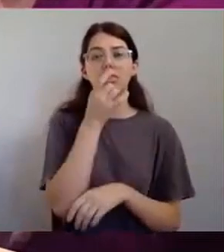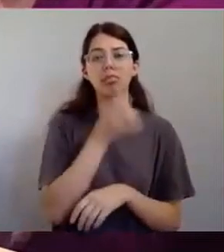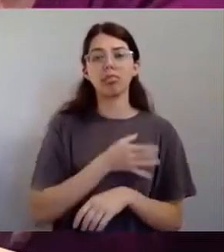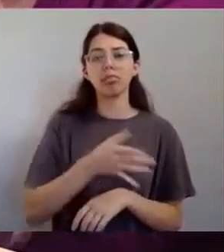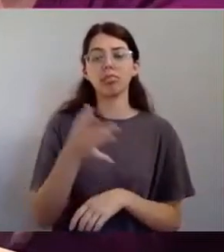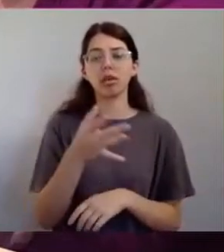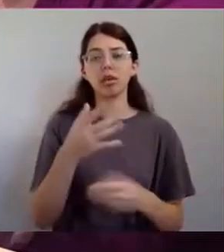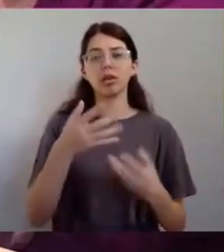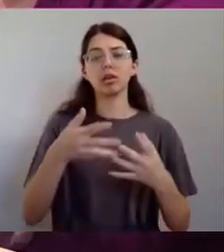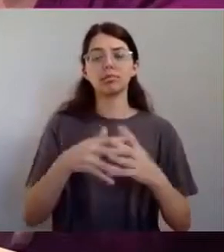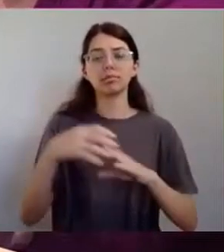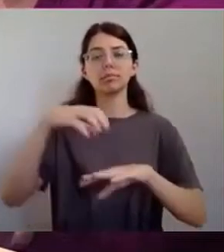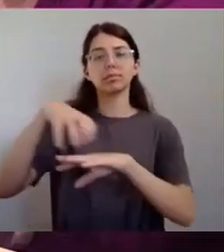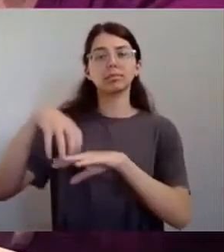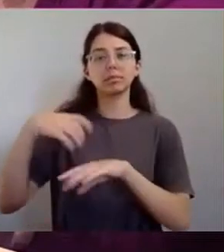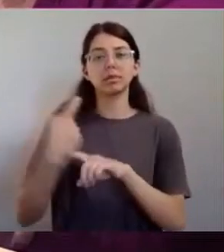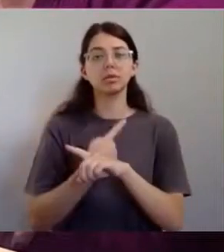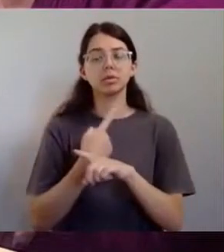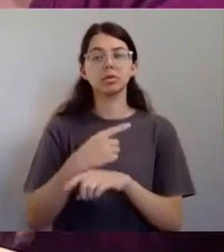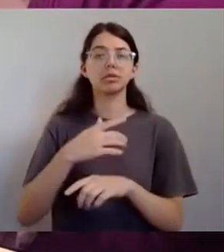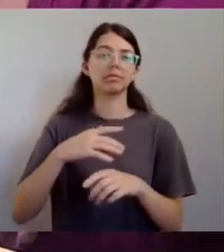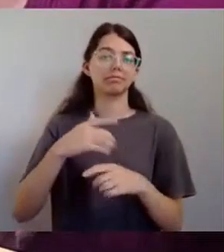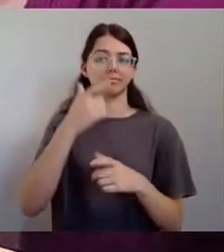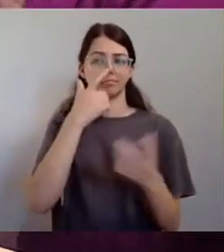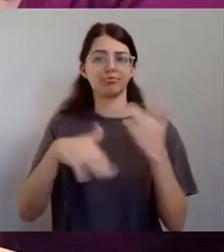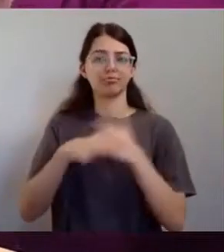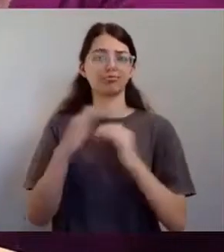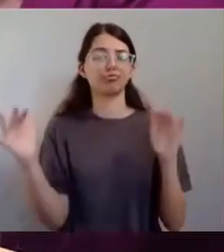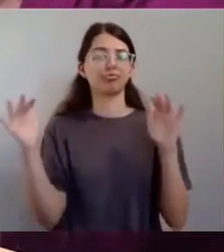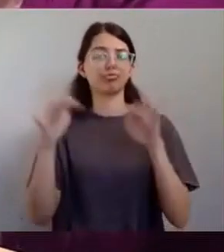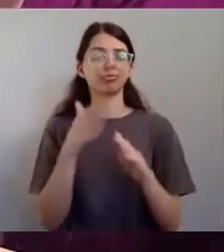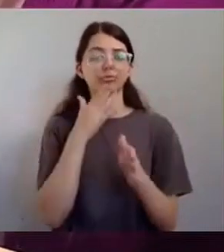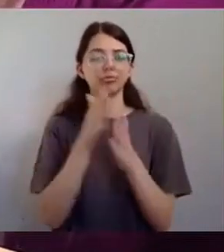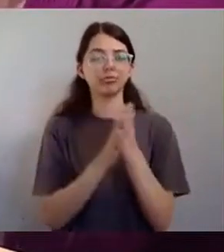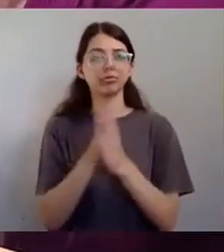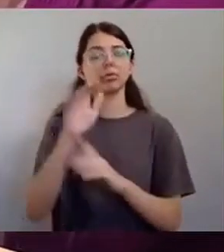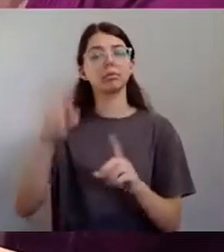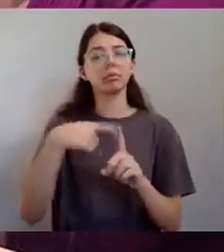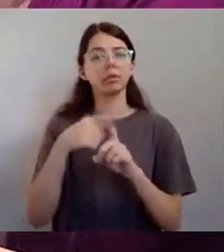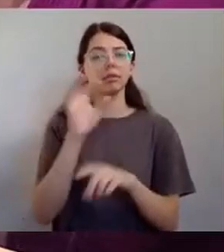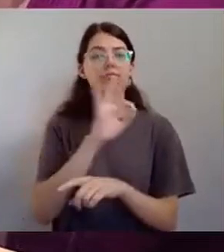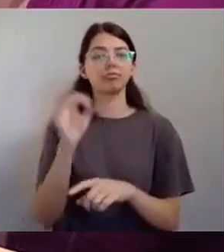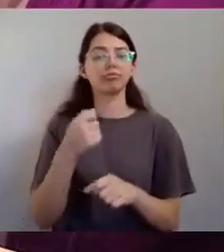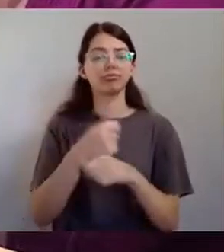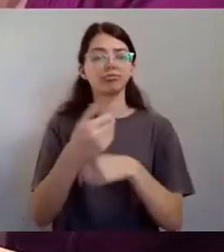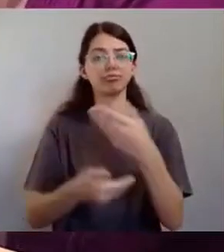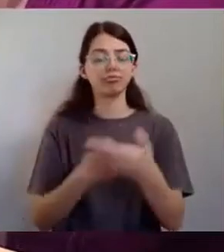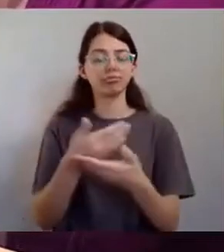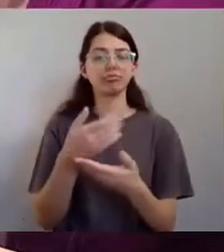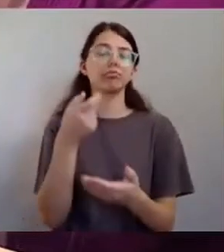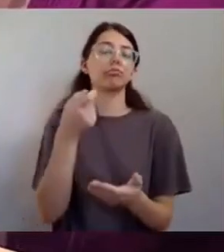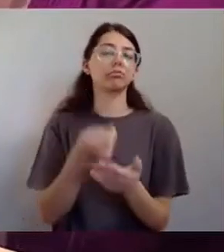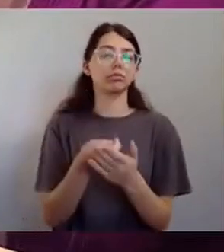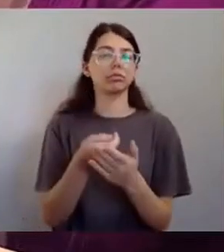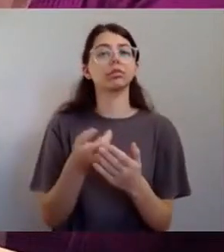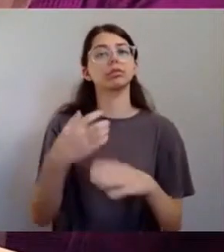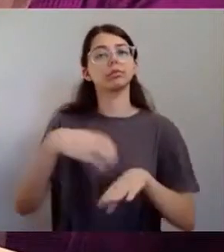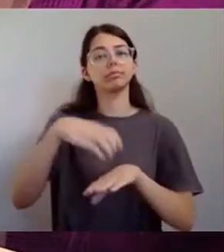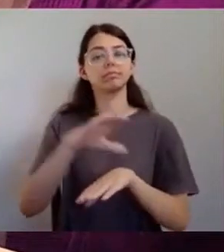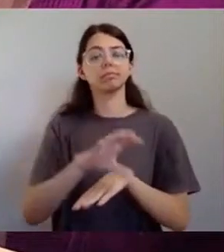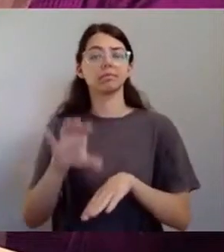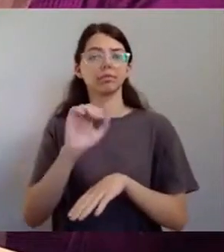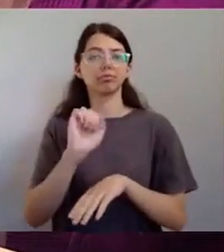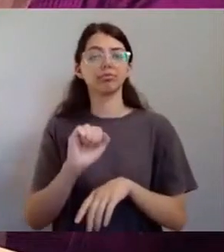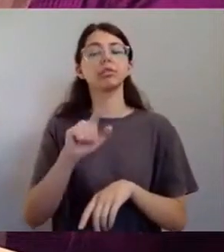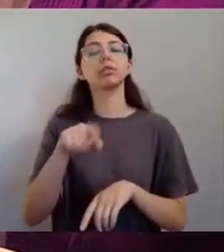de utilização coletiva e também das taxas referentes à emissão do alvará de loteamento. O requerente pediu ainda a introdução de